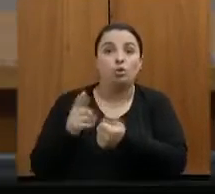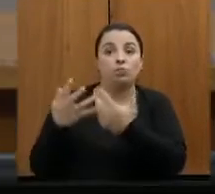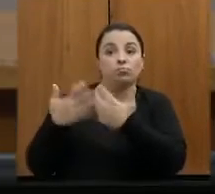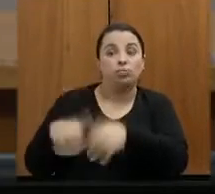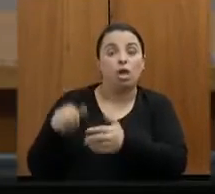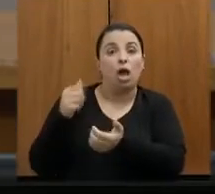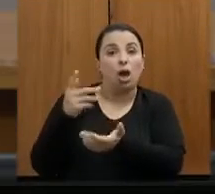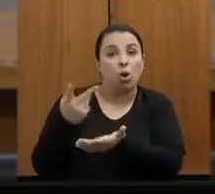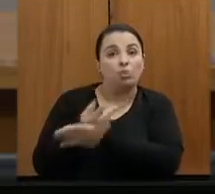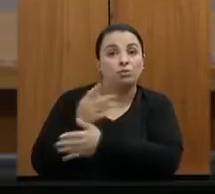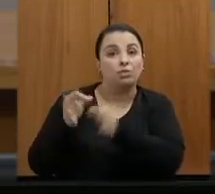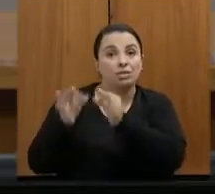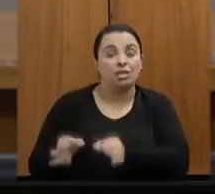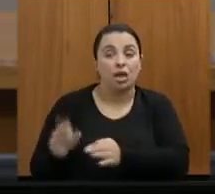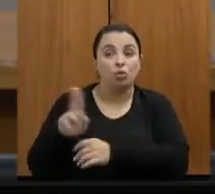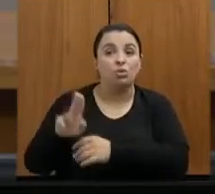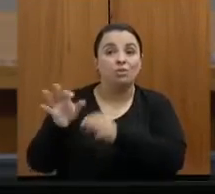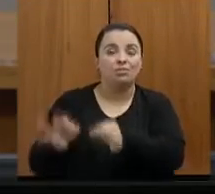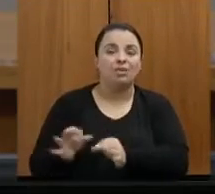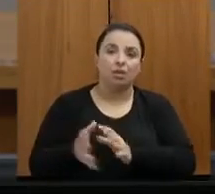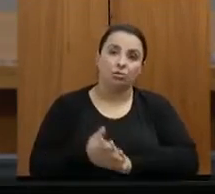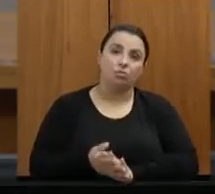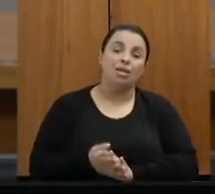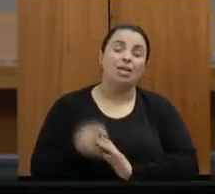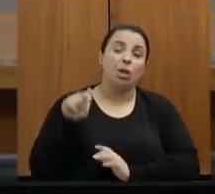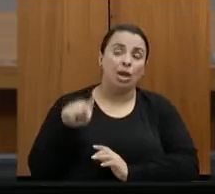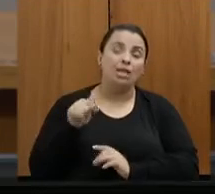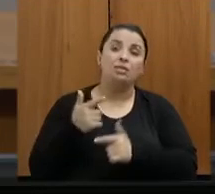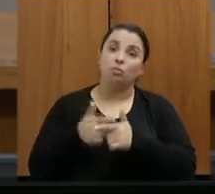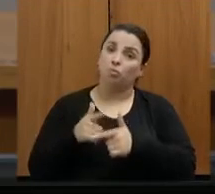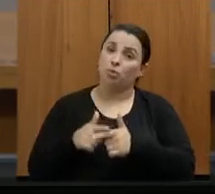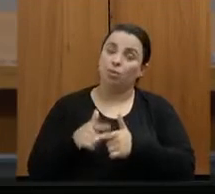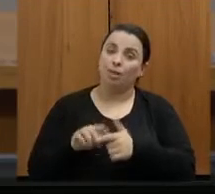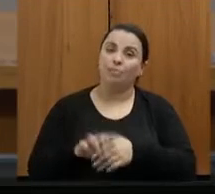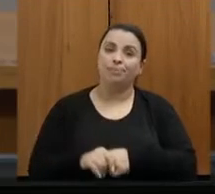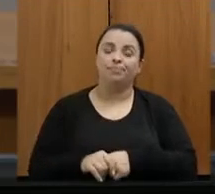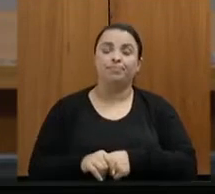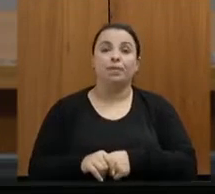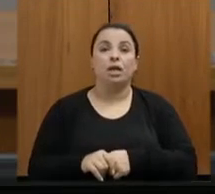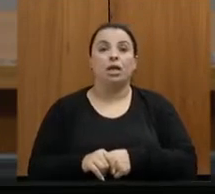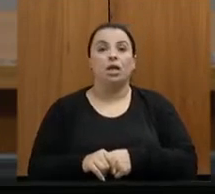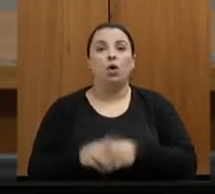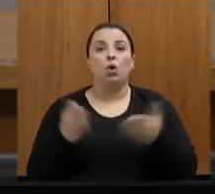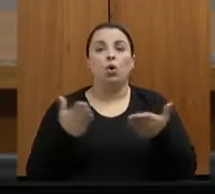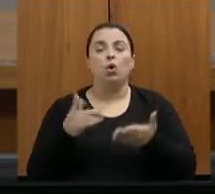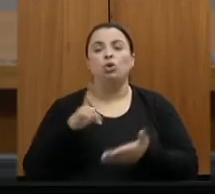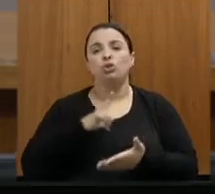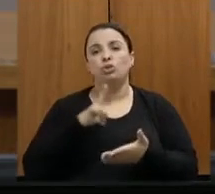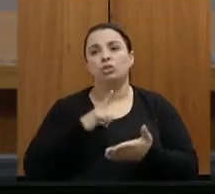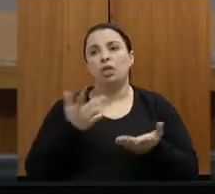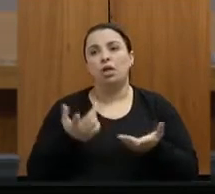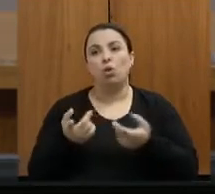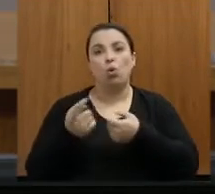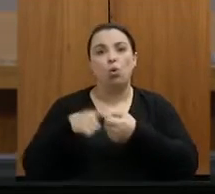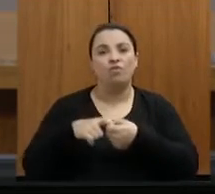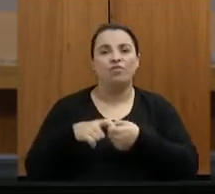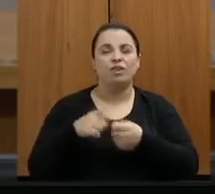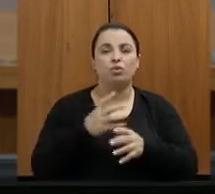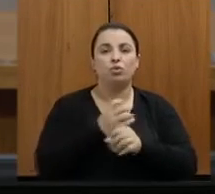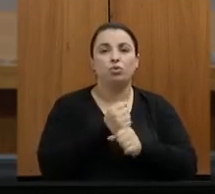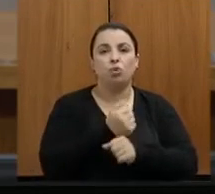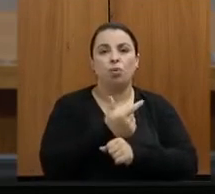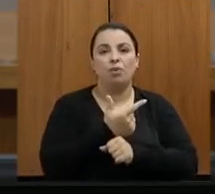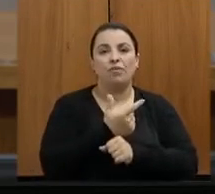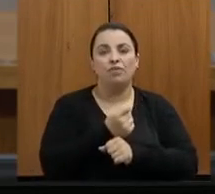destinado. Nós temos viabilizados para os municípios, em forma de convênio, cerca de 22